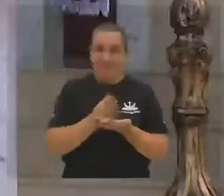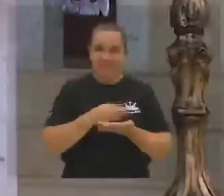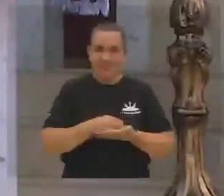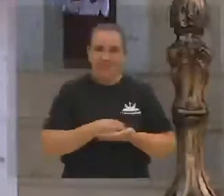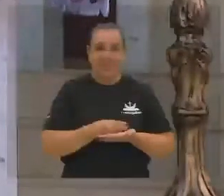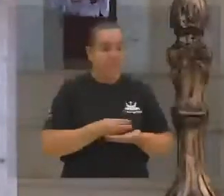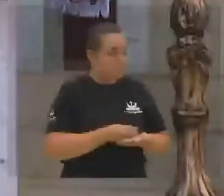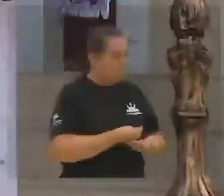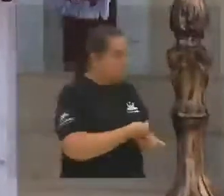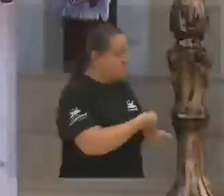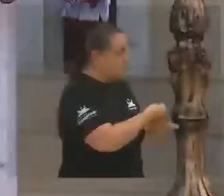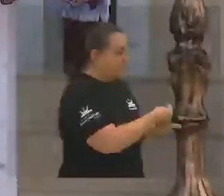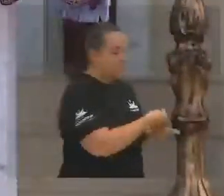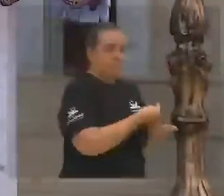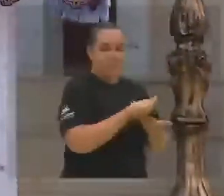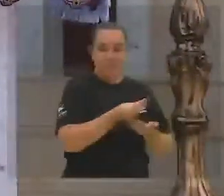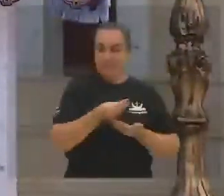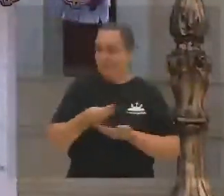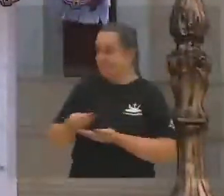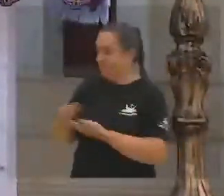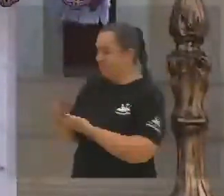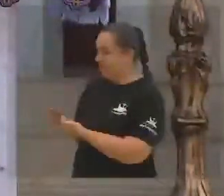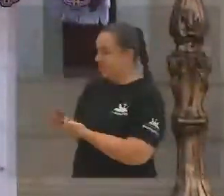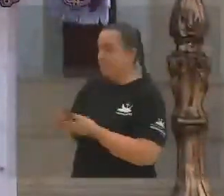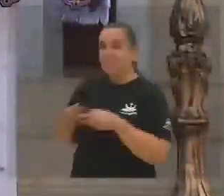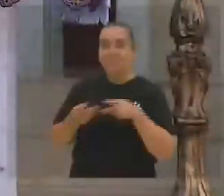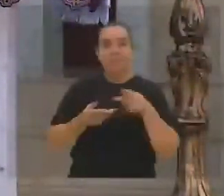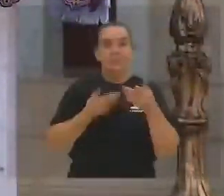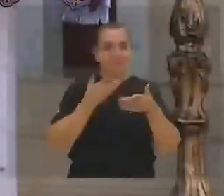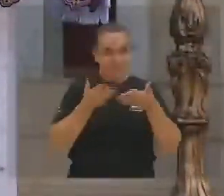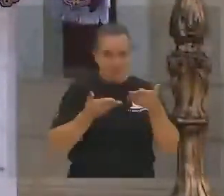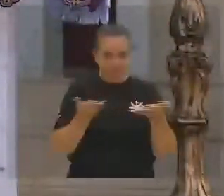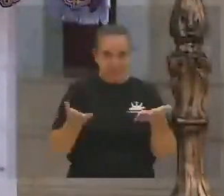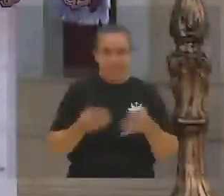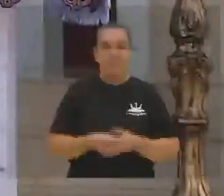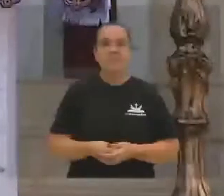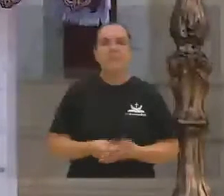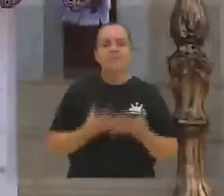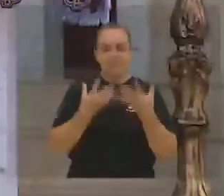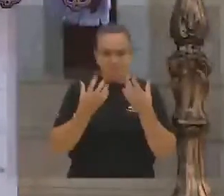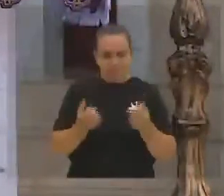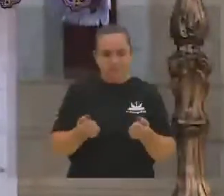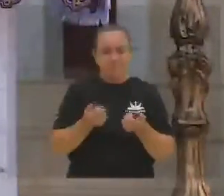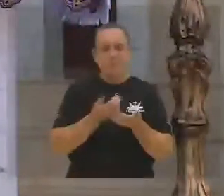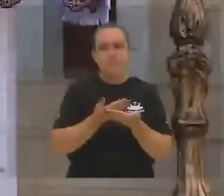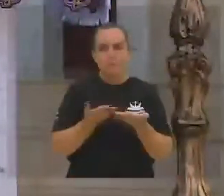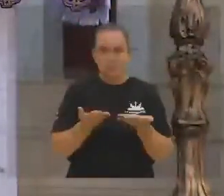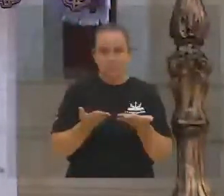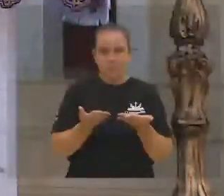partiu, e deu a seus discípulos, dizendo: